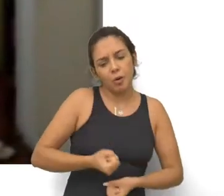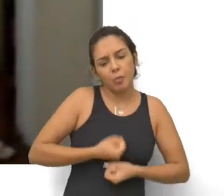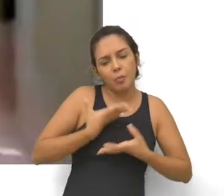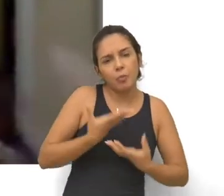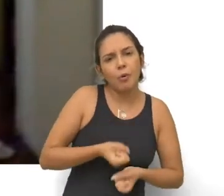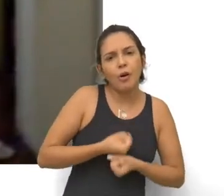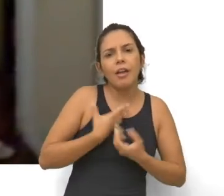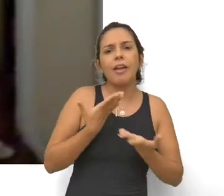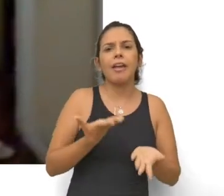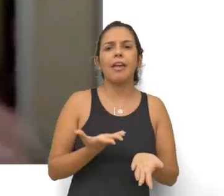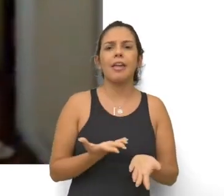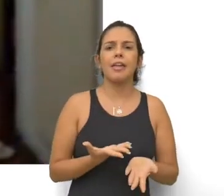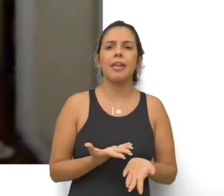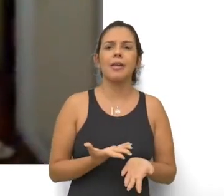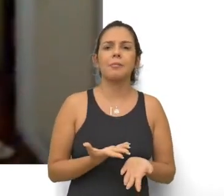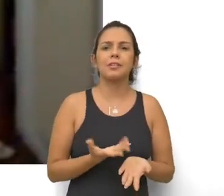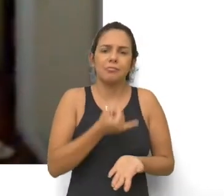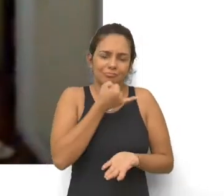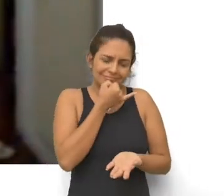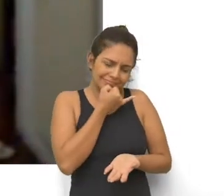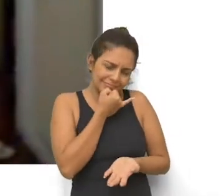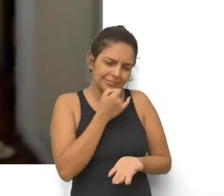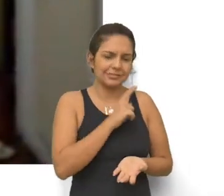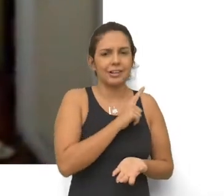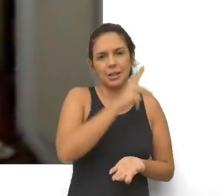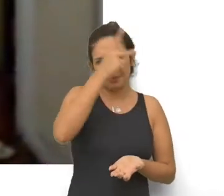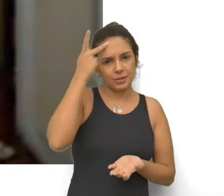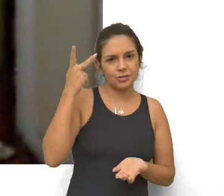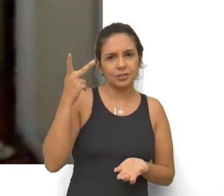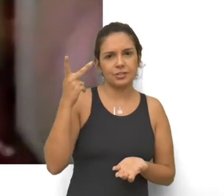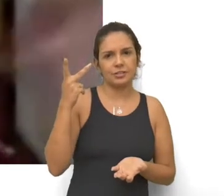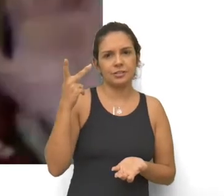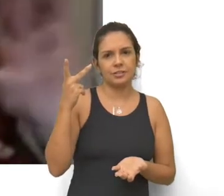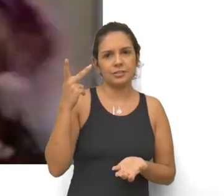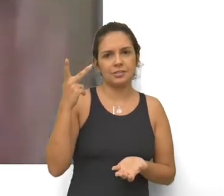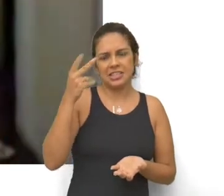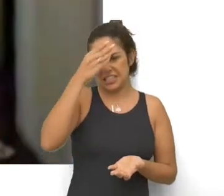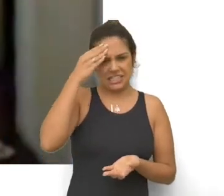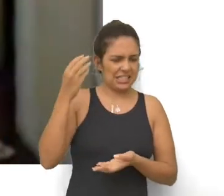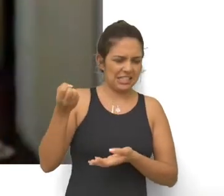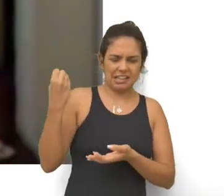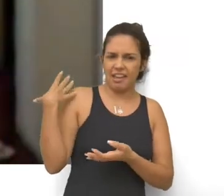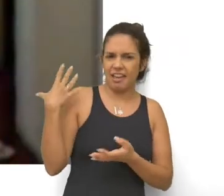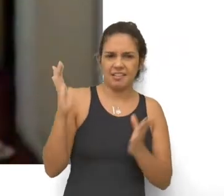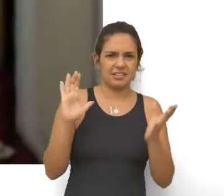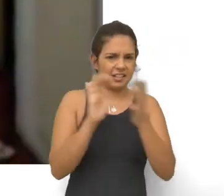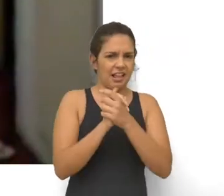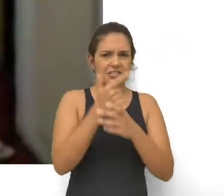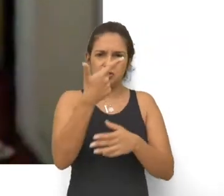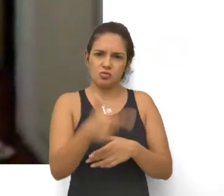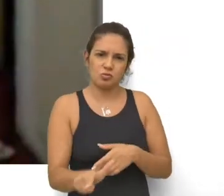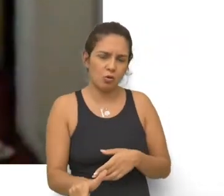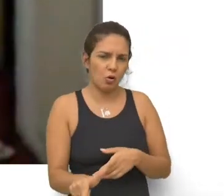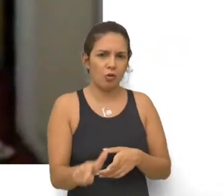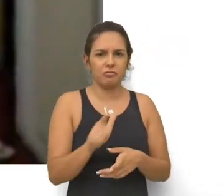com traição, com mágoas horríveis. Tem gente que simplesmente deixa para trás, mora em casa de novo. Tem gente